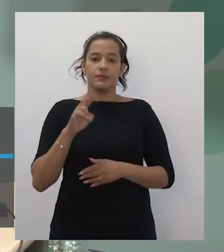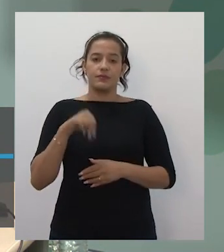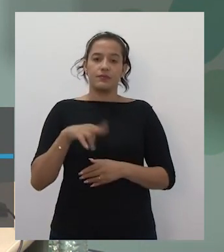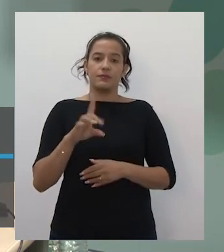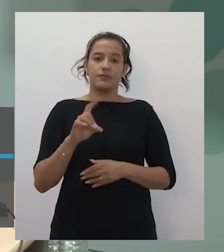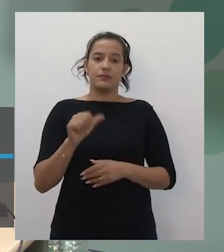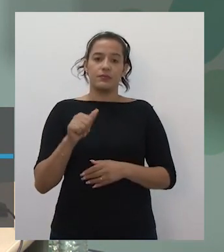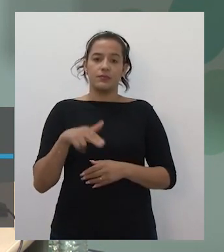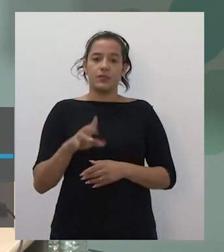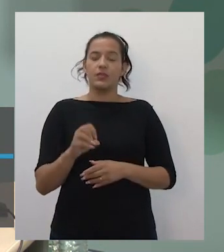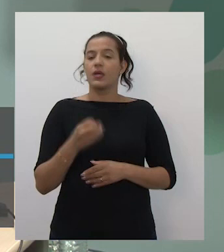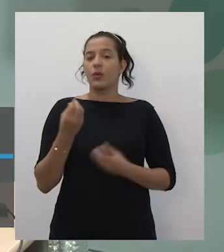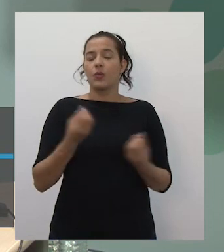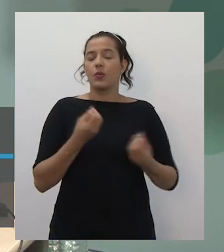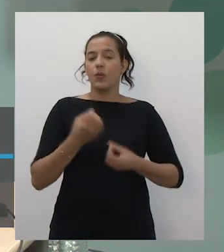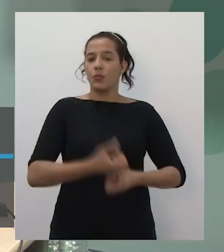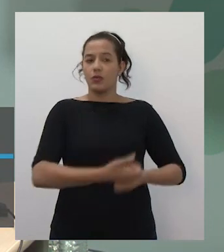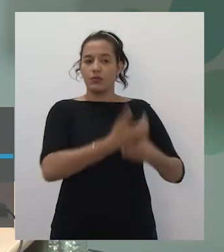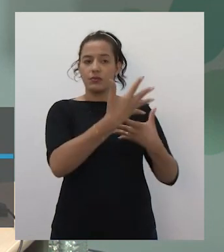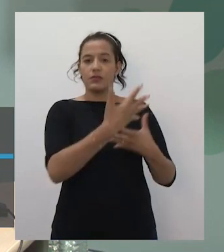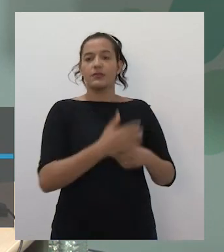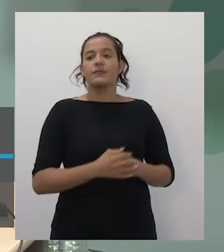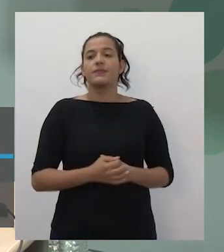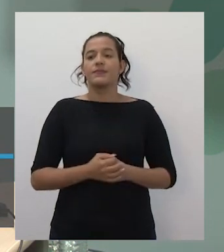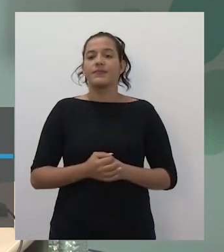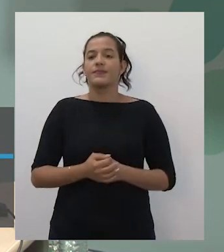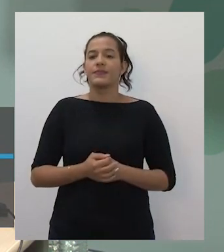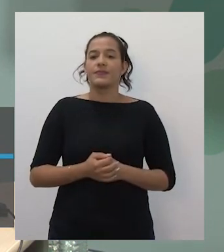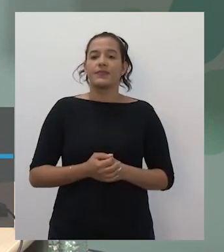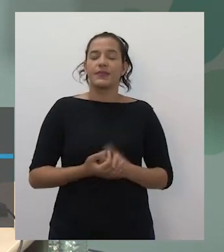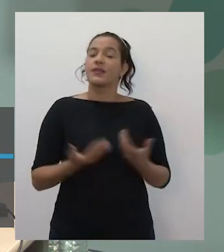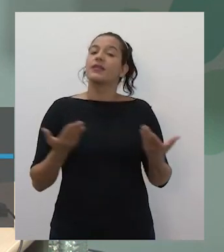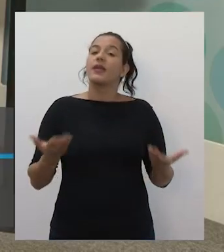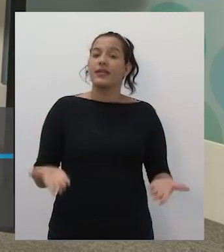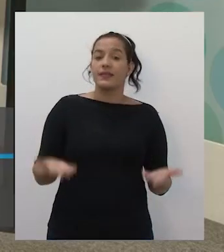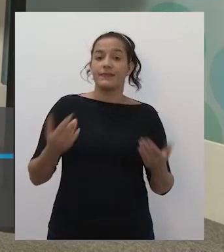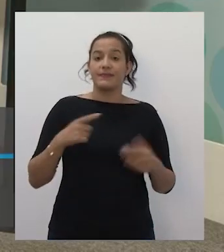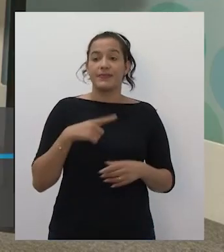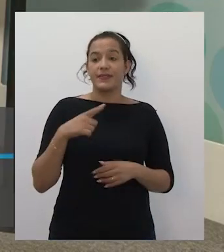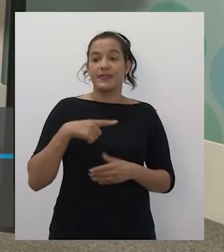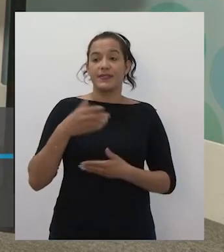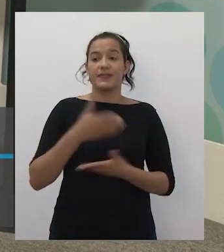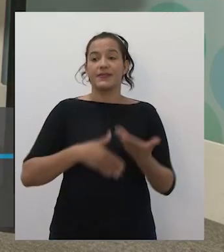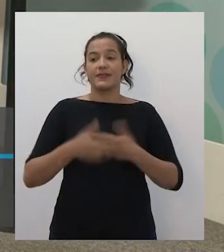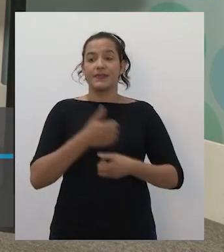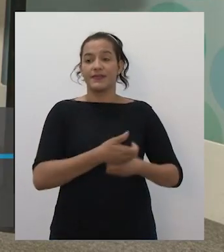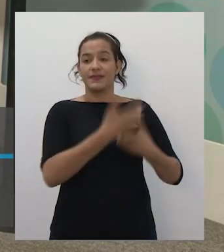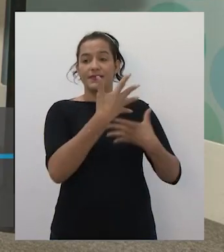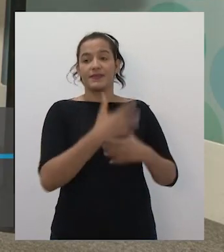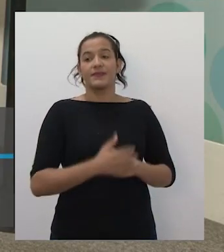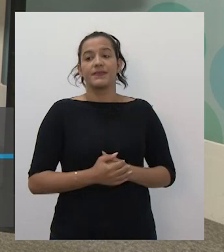gente como é que anda o nosso chat, né? Fê, e aí, como é que estão as trocas aí de experiências aí no chat?